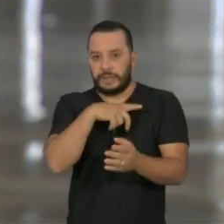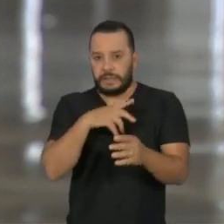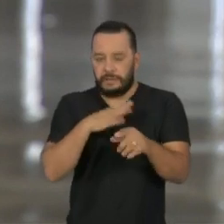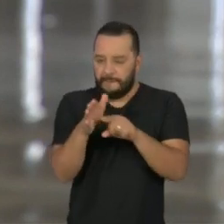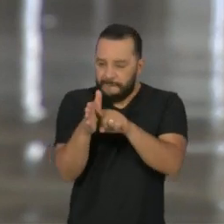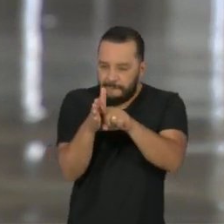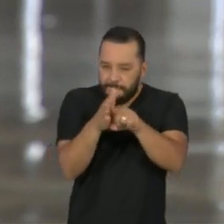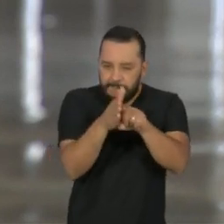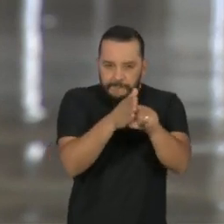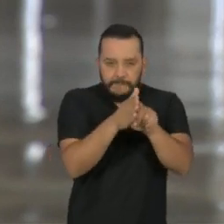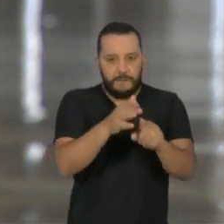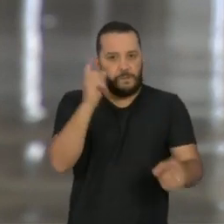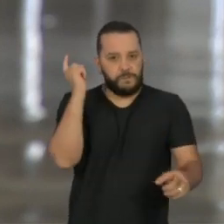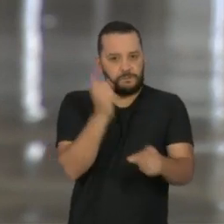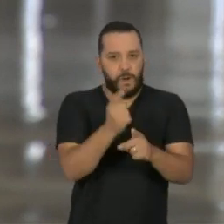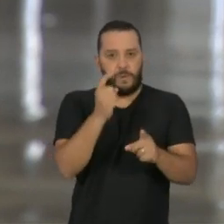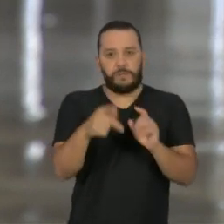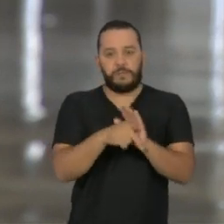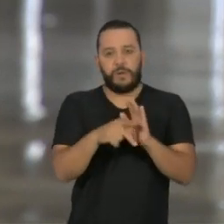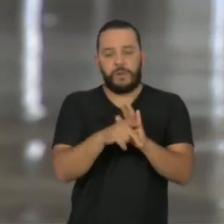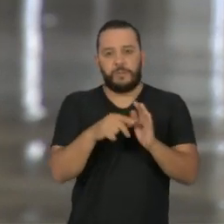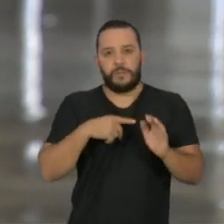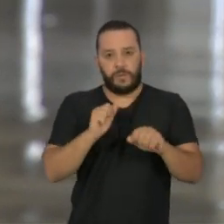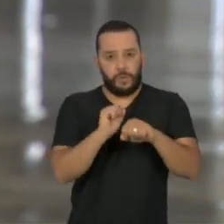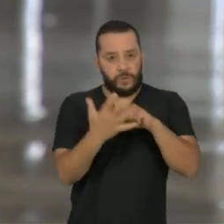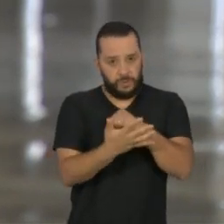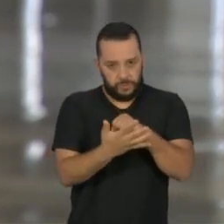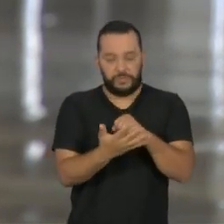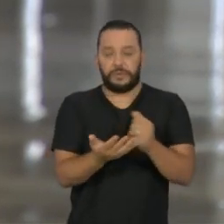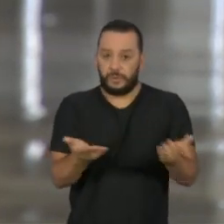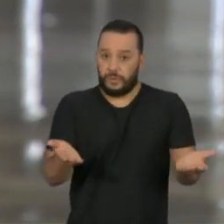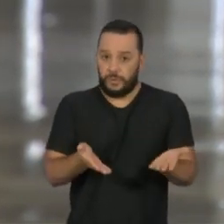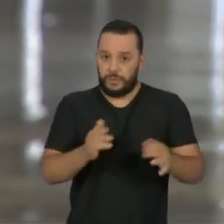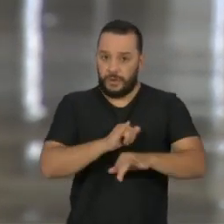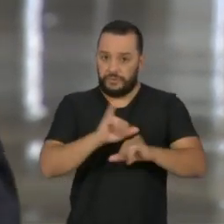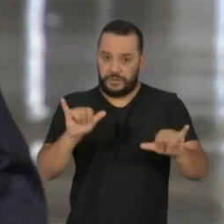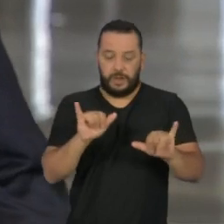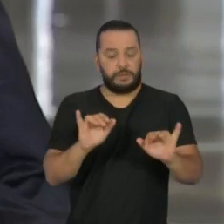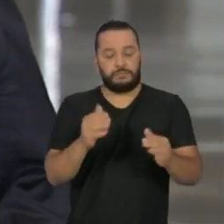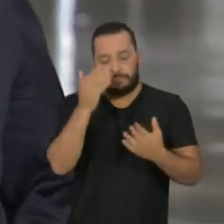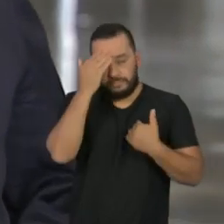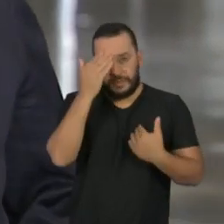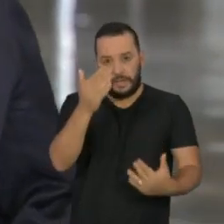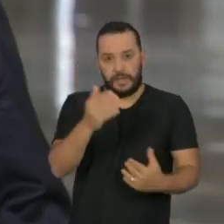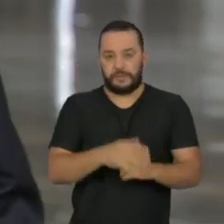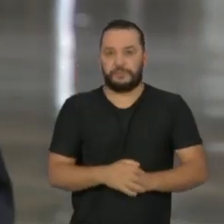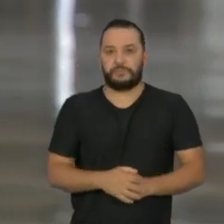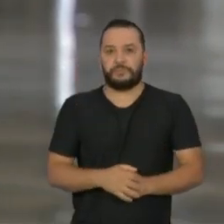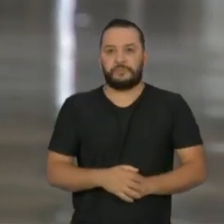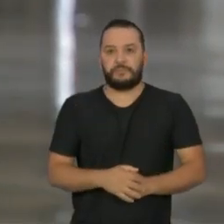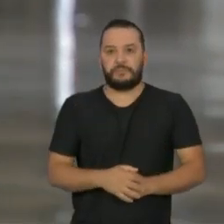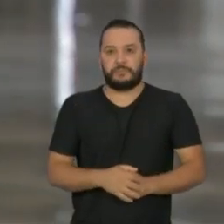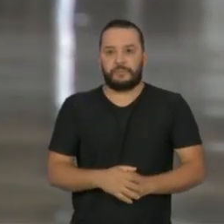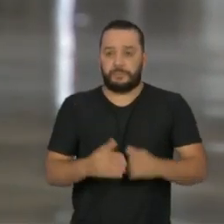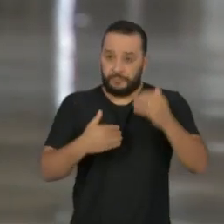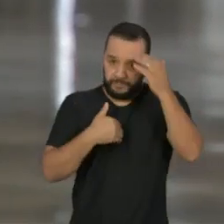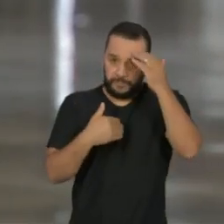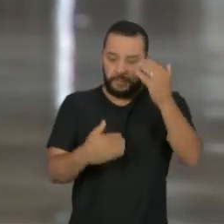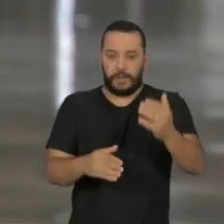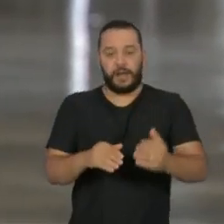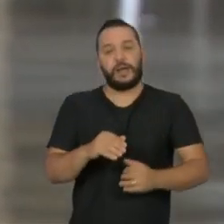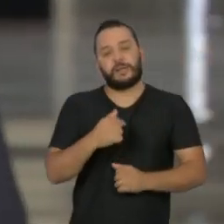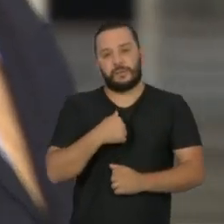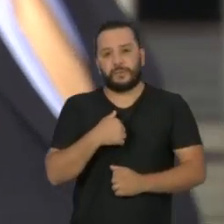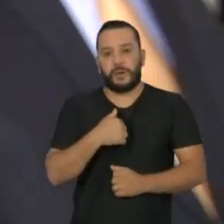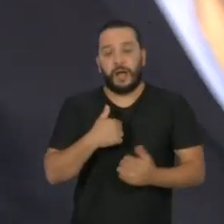do coronavírus. Era o que eu tinha para hoje. Obrigado. Obrigado, Dr. Germa. Antes de passar para o